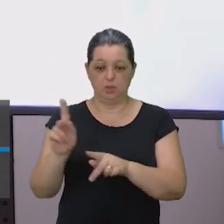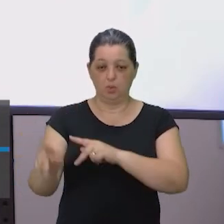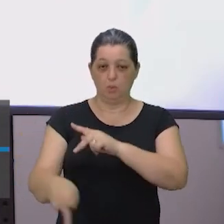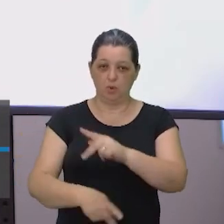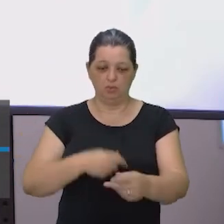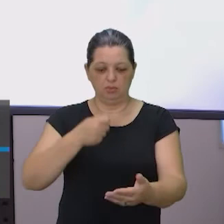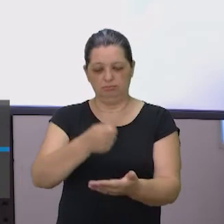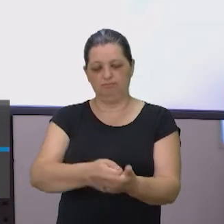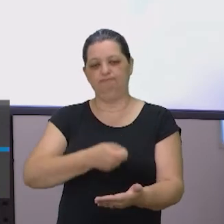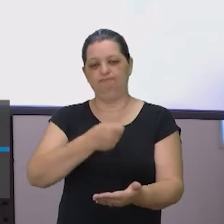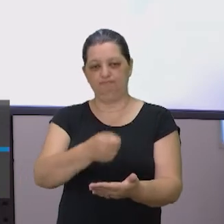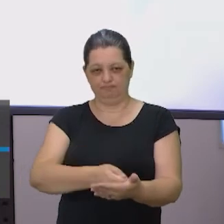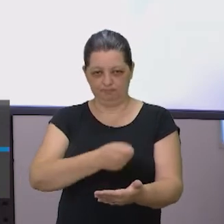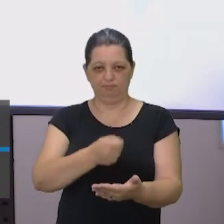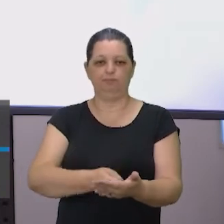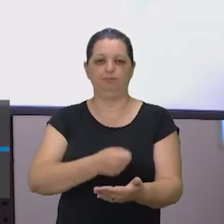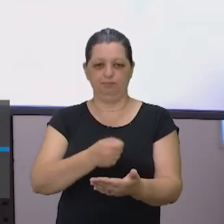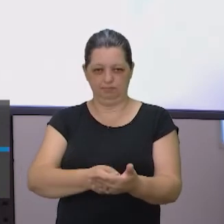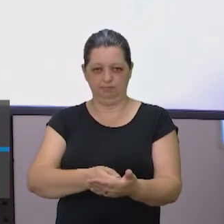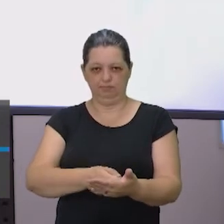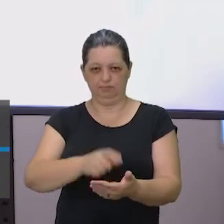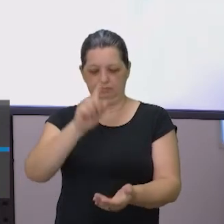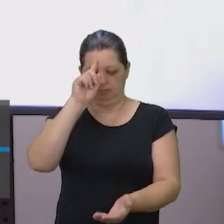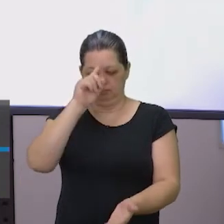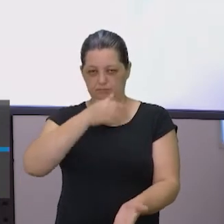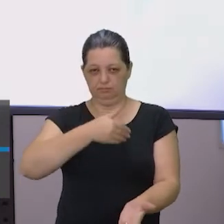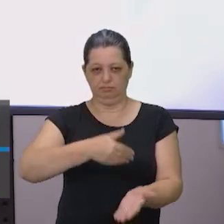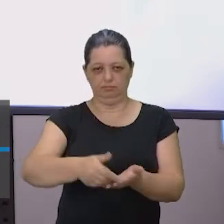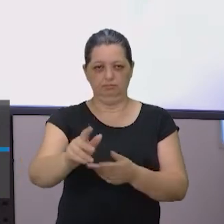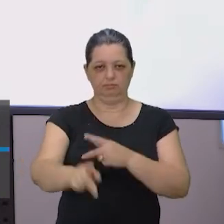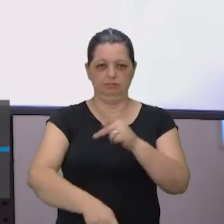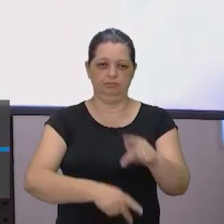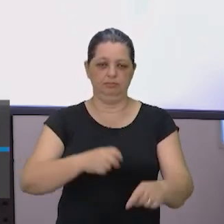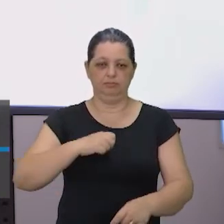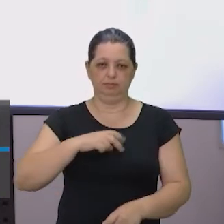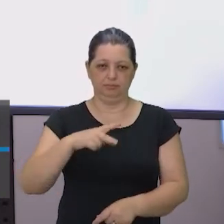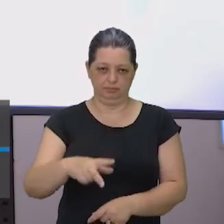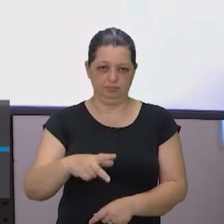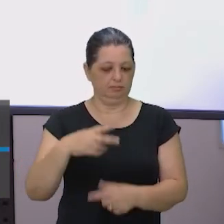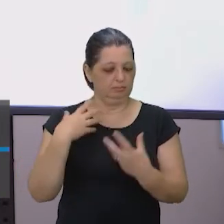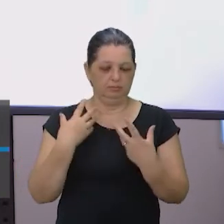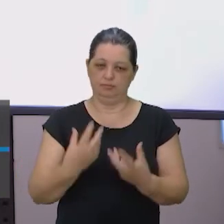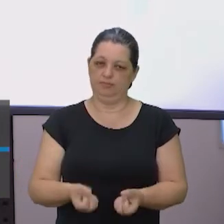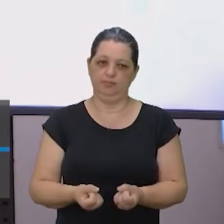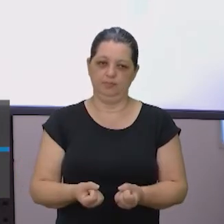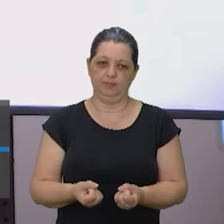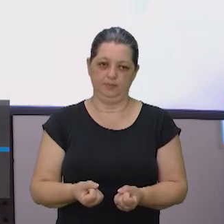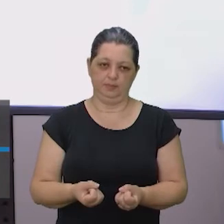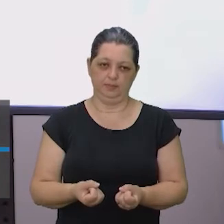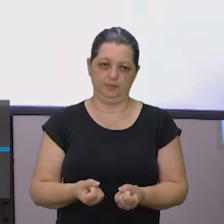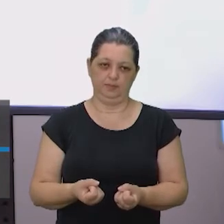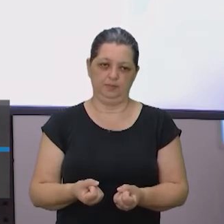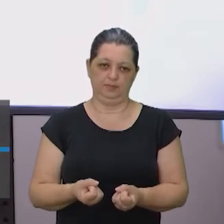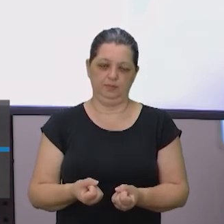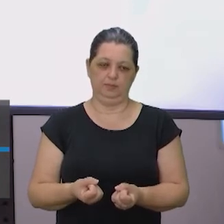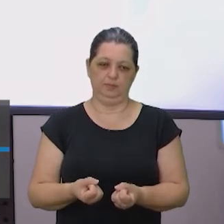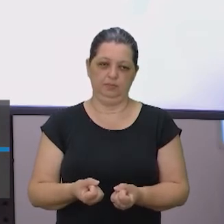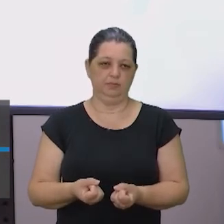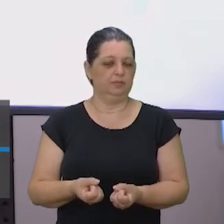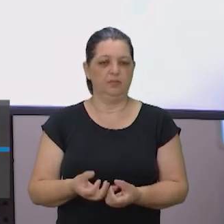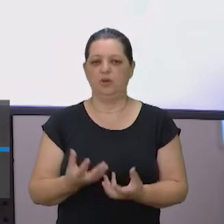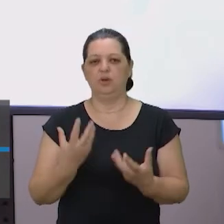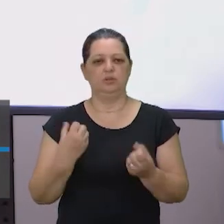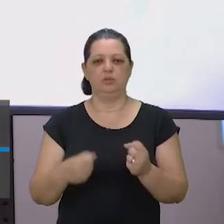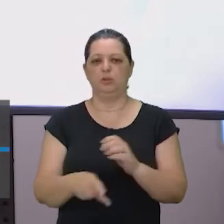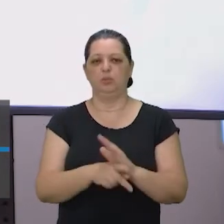em luta para expulsar os portugueses que não aceitavam, né, não validavam o